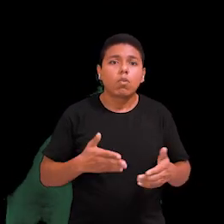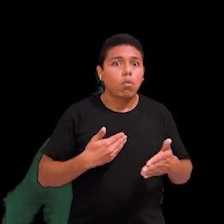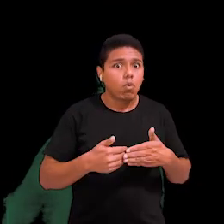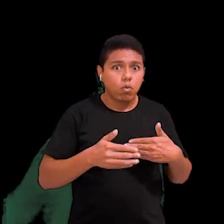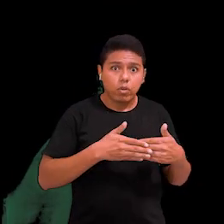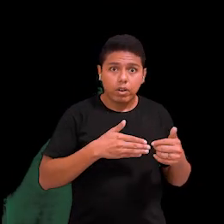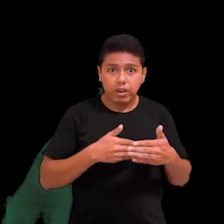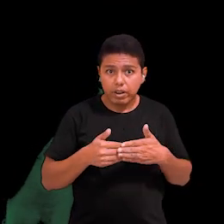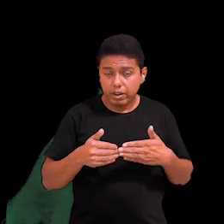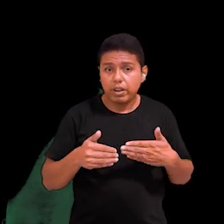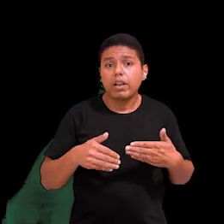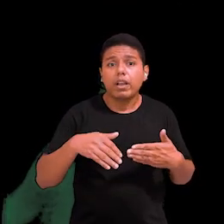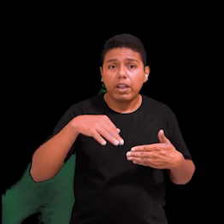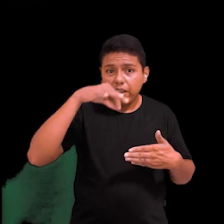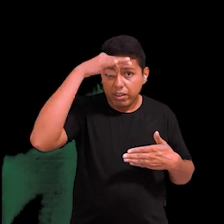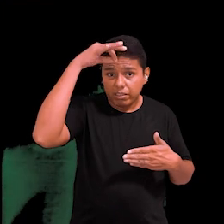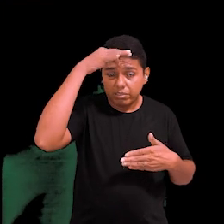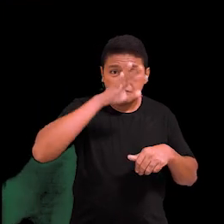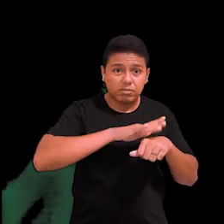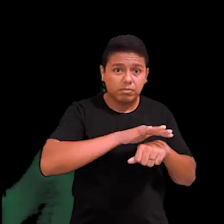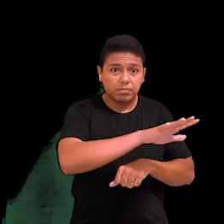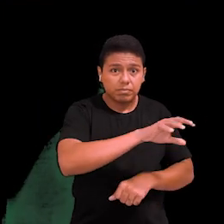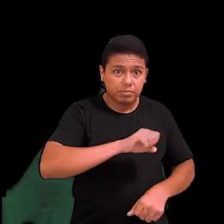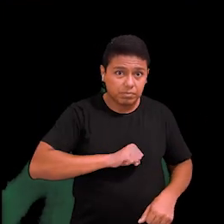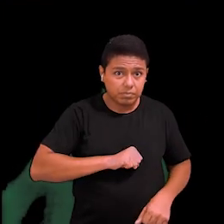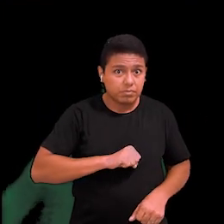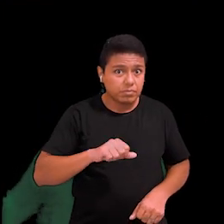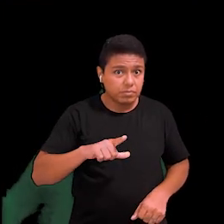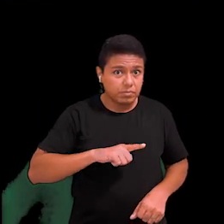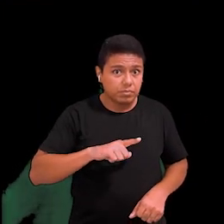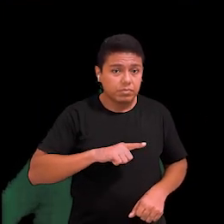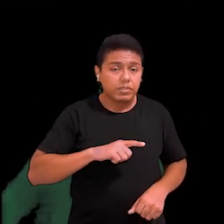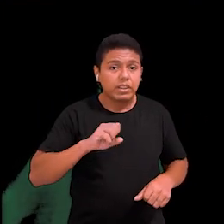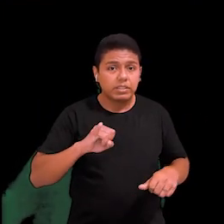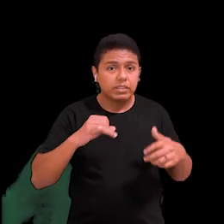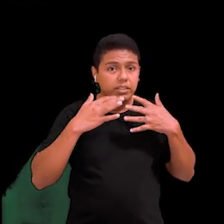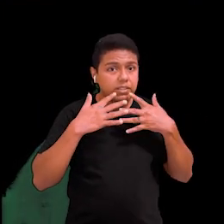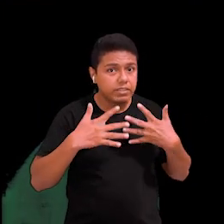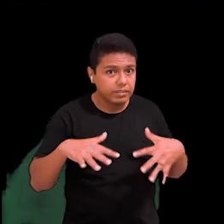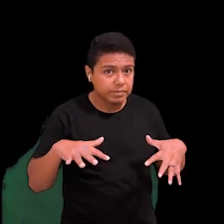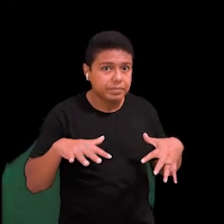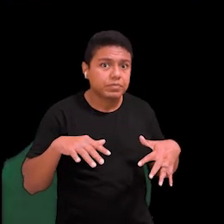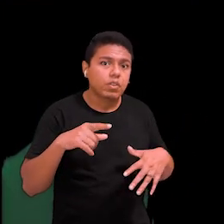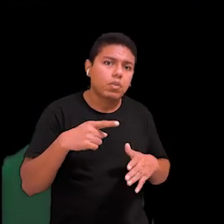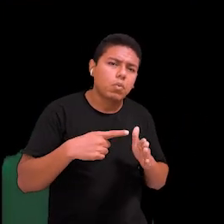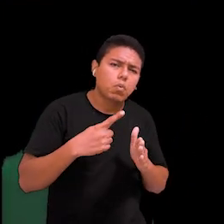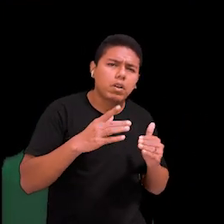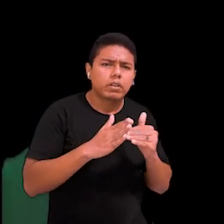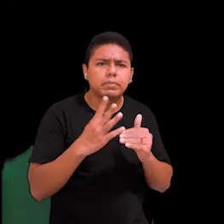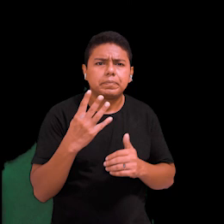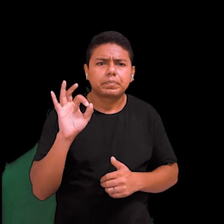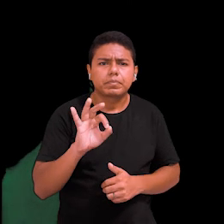Qualquer infecção do trato genital após o parto, A sua prevalência no